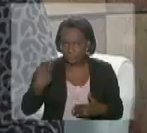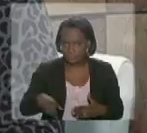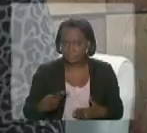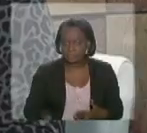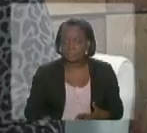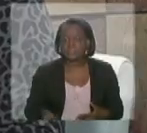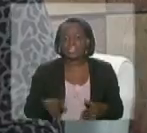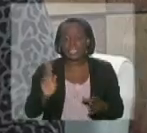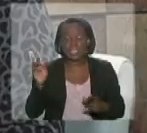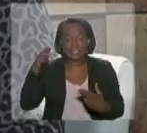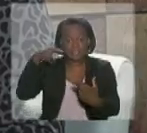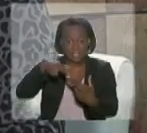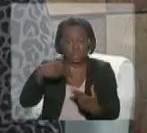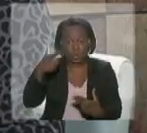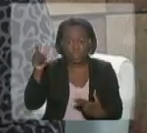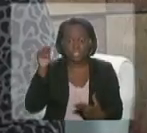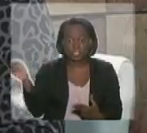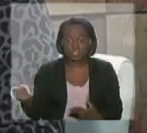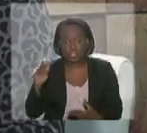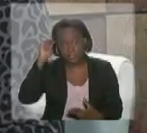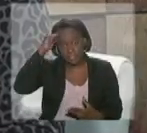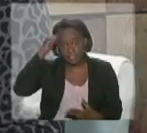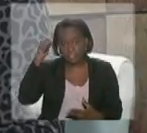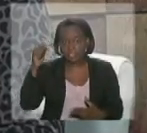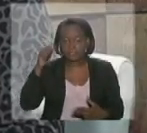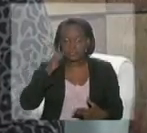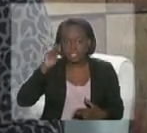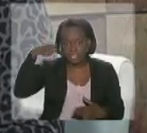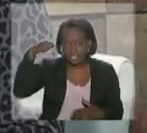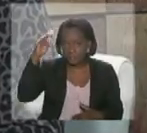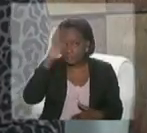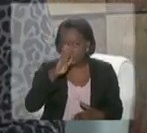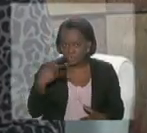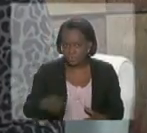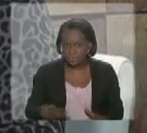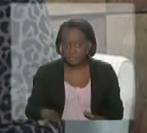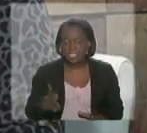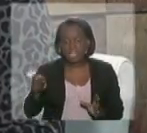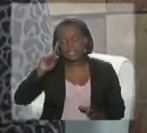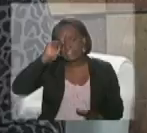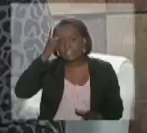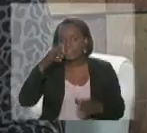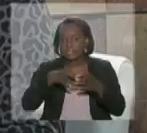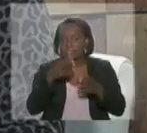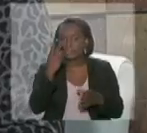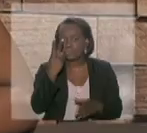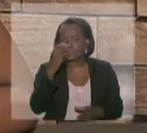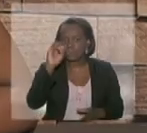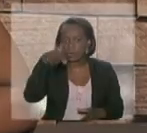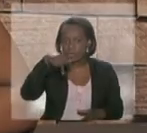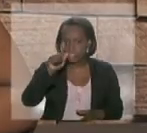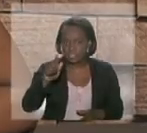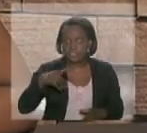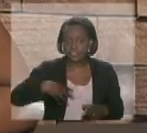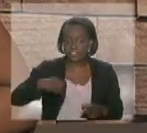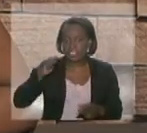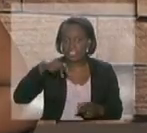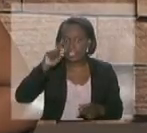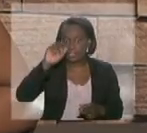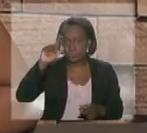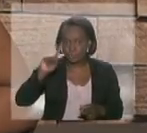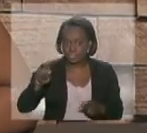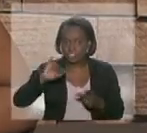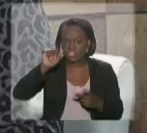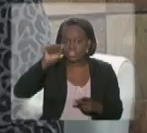brasileira é referência para outras novas atrizes negras no Brasil é idealizadora de duas ones é mãe da Ana luz